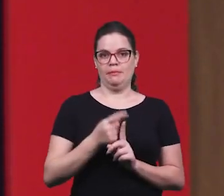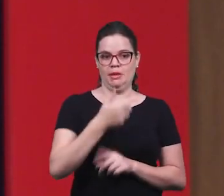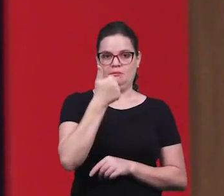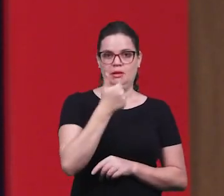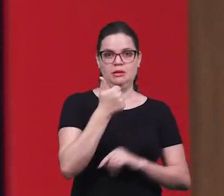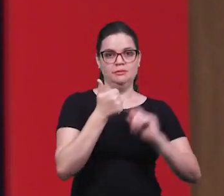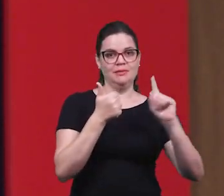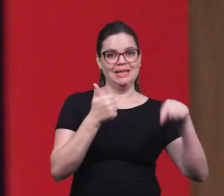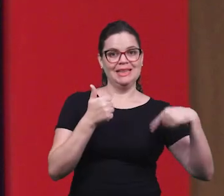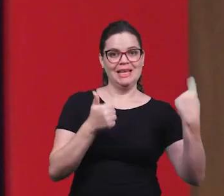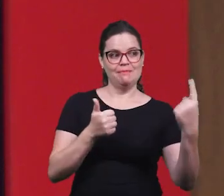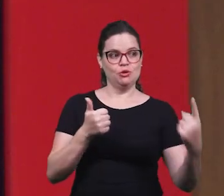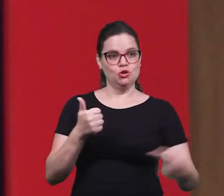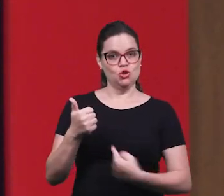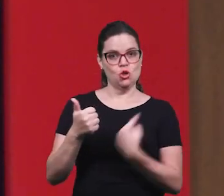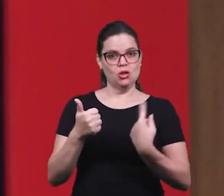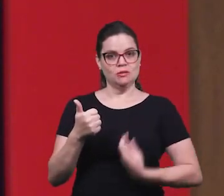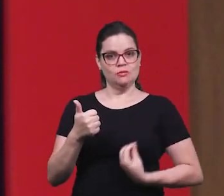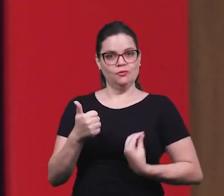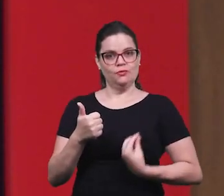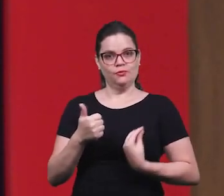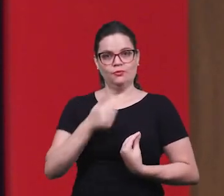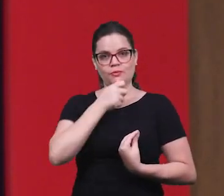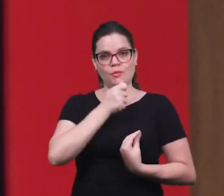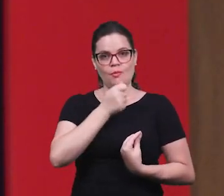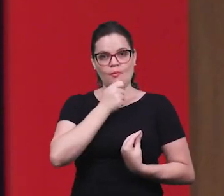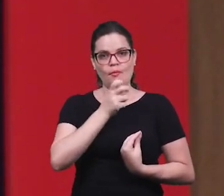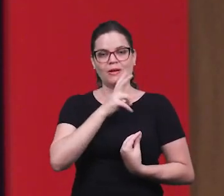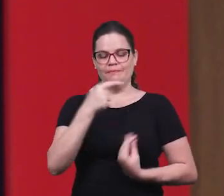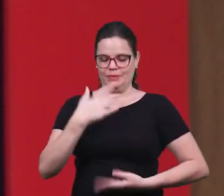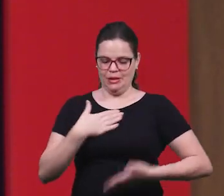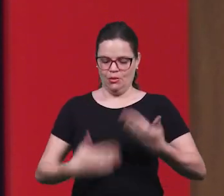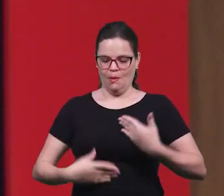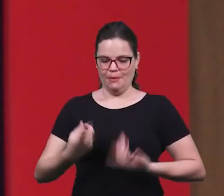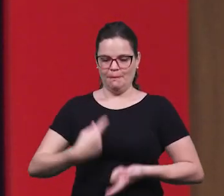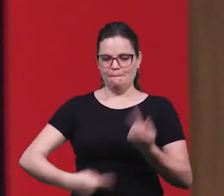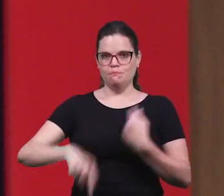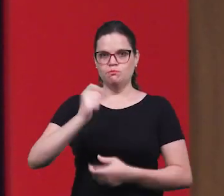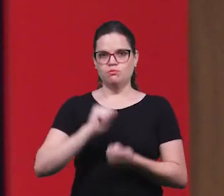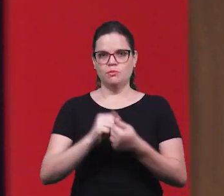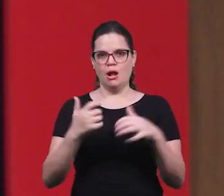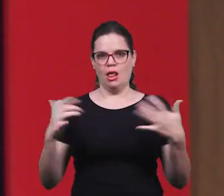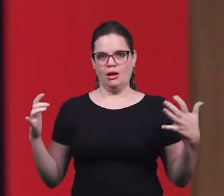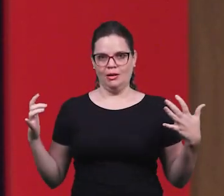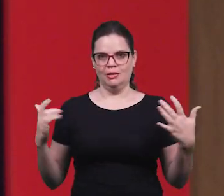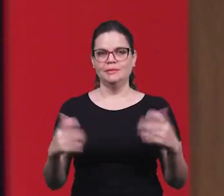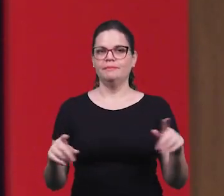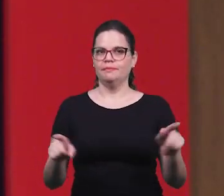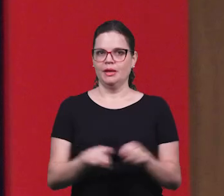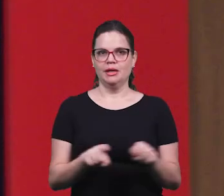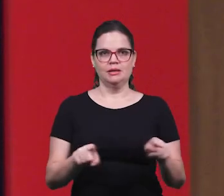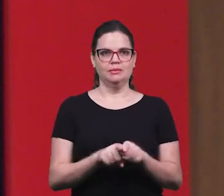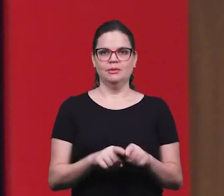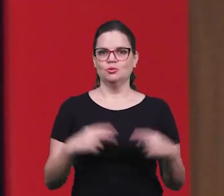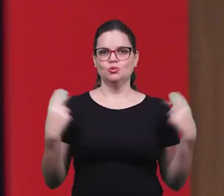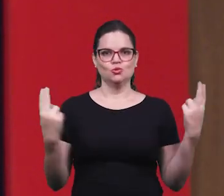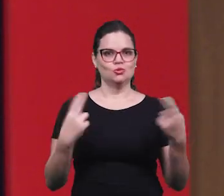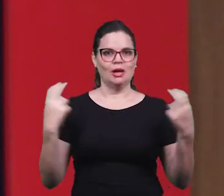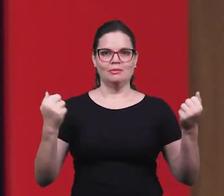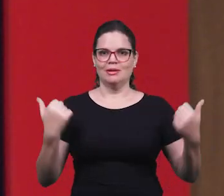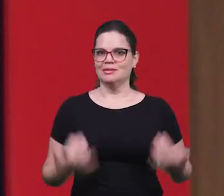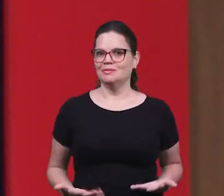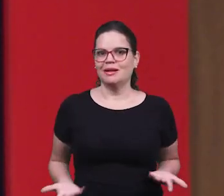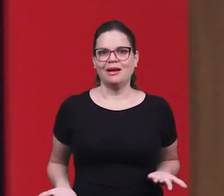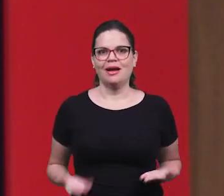Depois nós, os que estivermos vivos, teremos então os nossos corpos transformados. Outro evento que é inexplicável pela